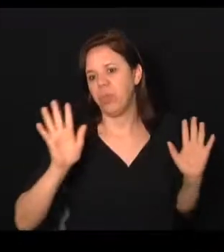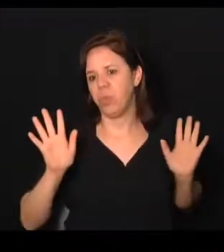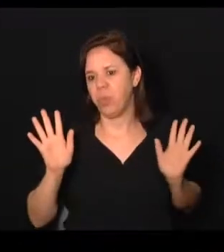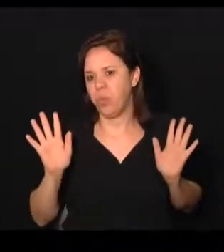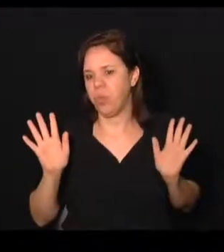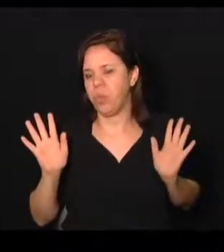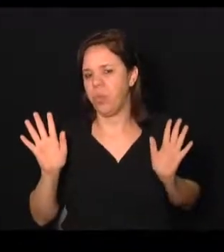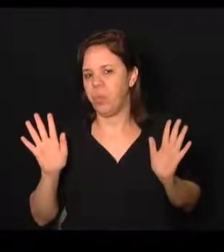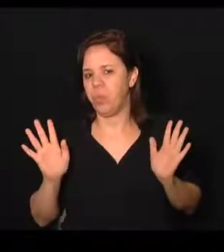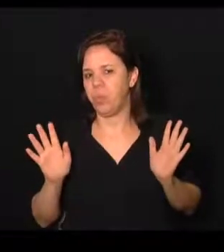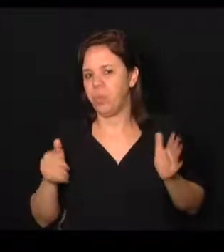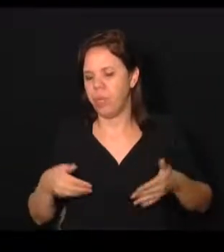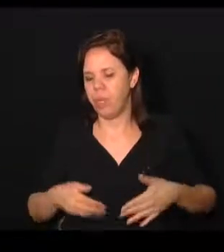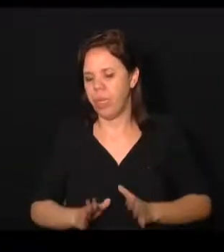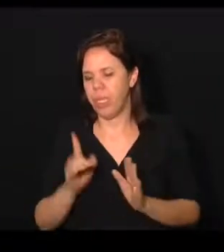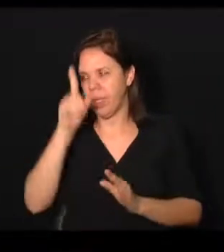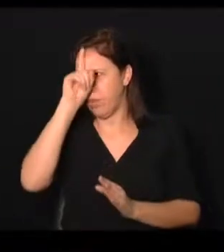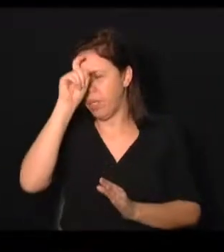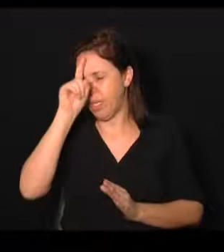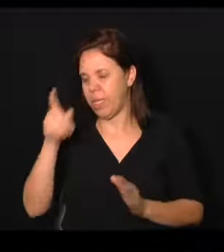Campinas. E